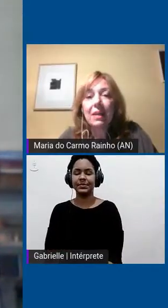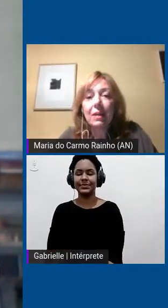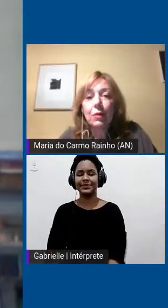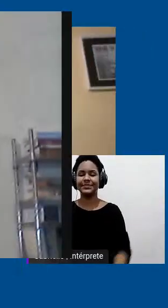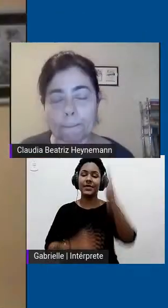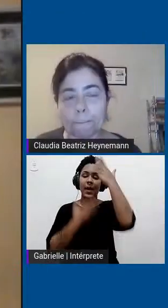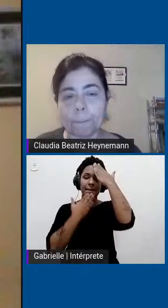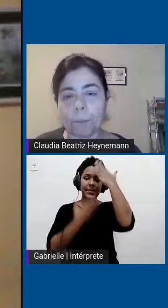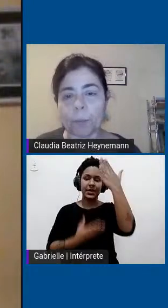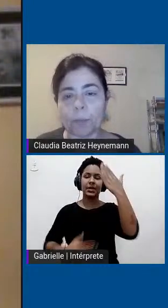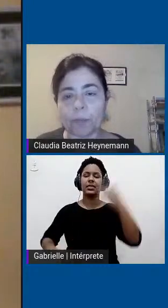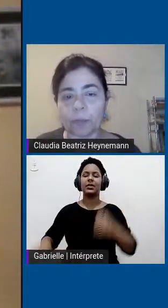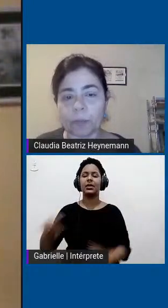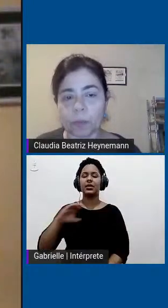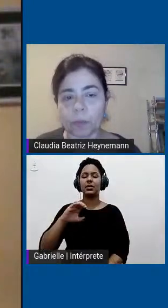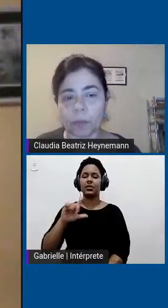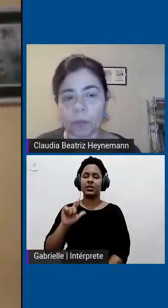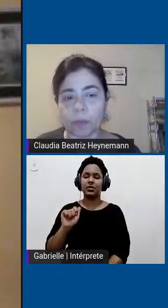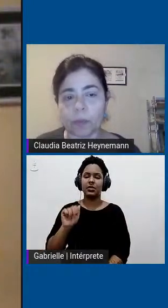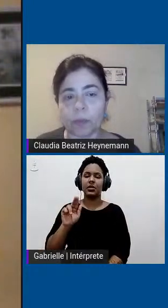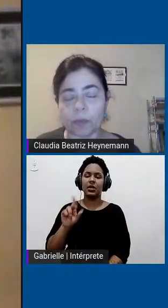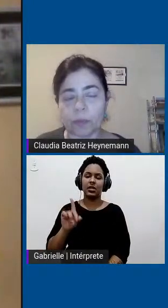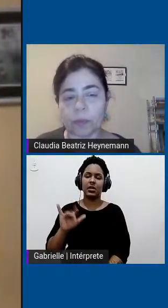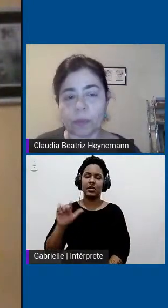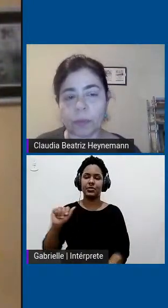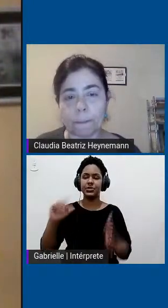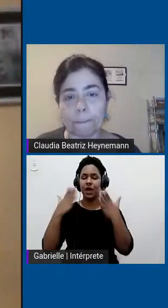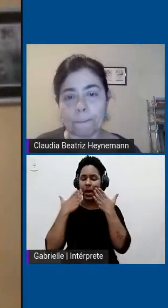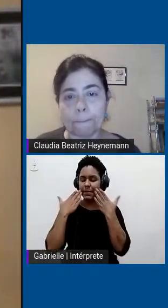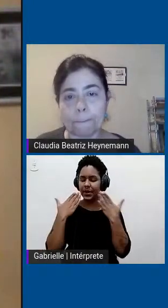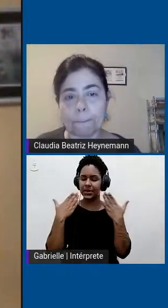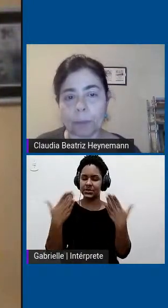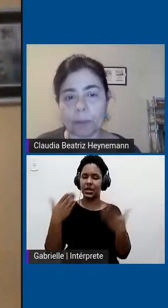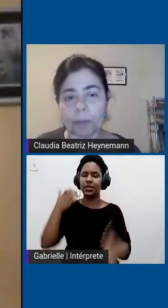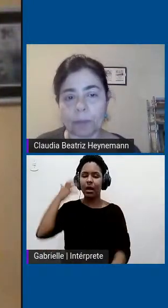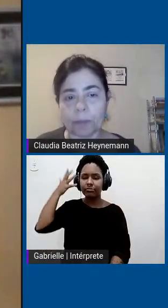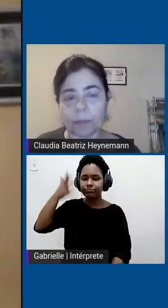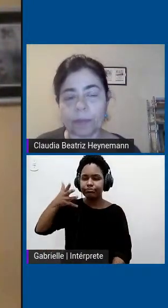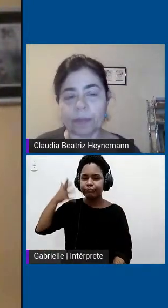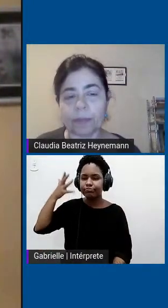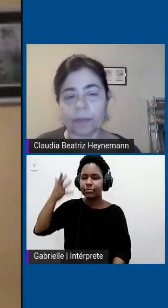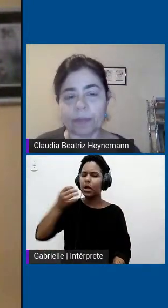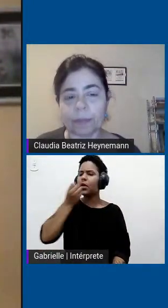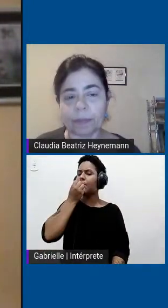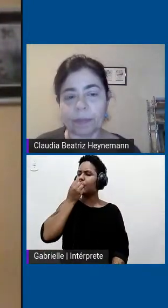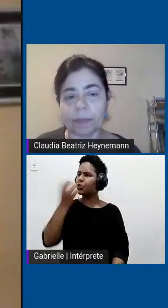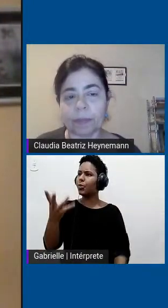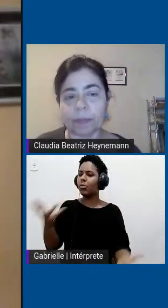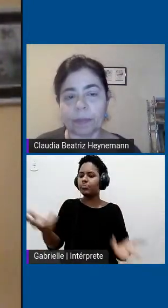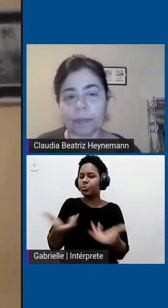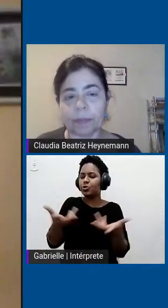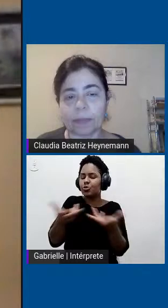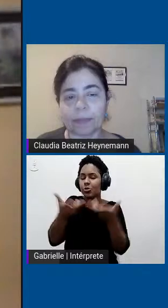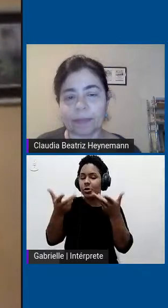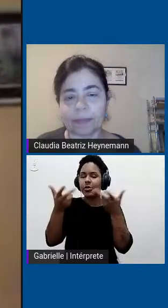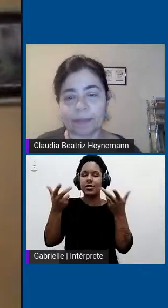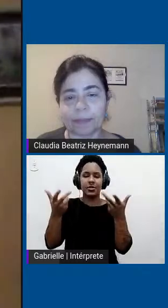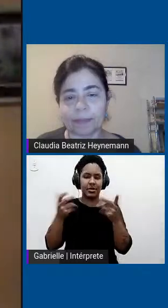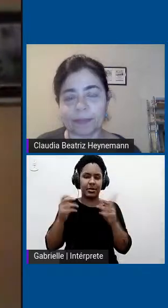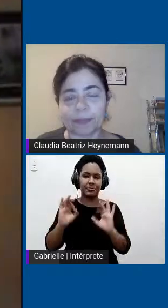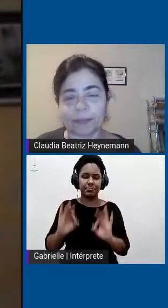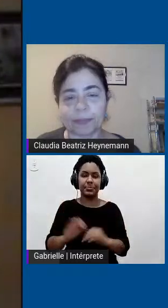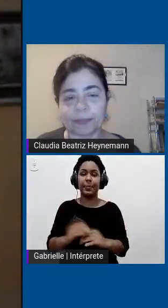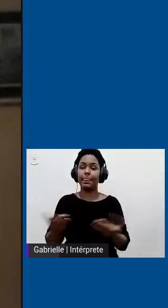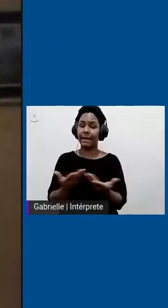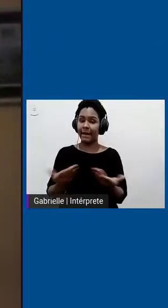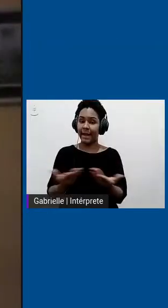Obrigada, Cláudia, pela fala, pela apresentação, sempre muito boa, muito rica, muito densa. E eu vou passar,